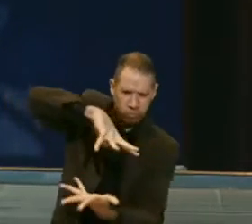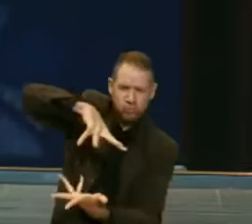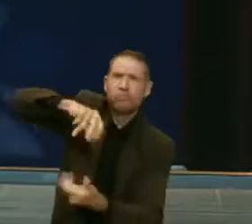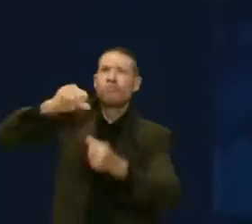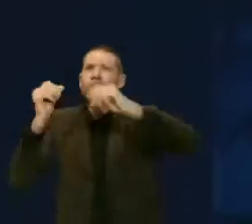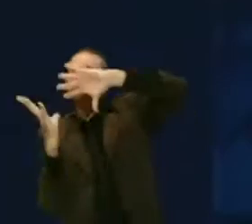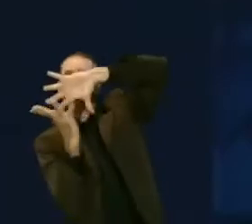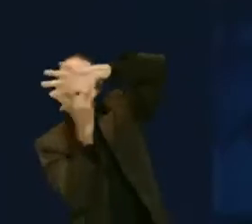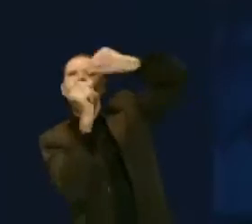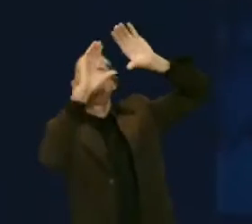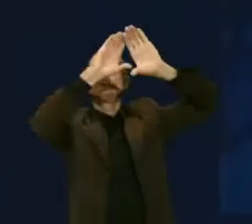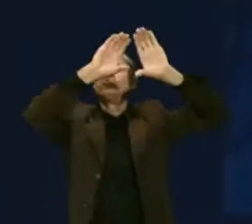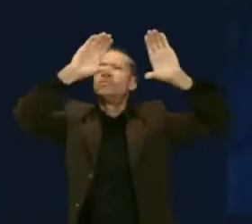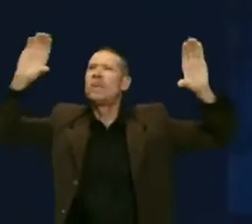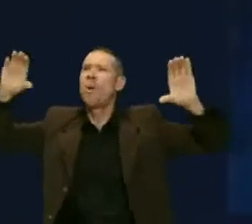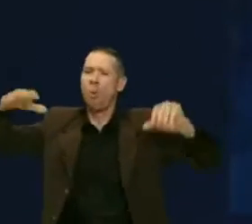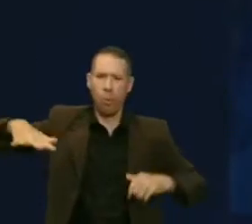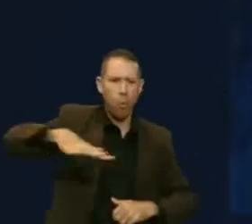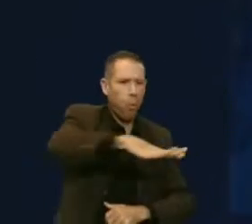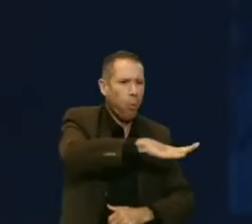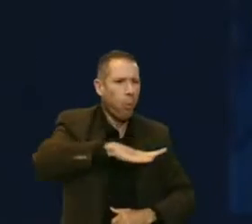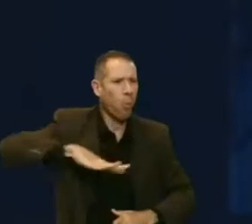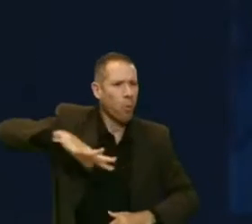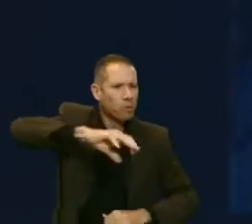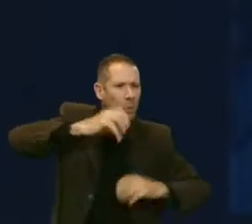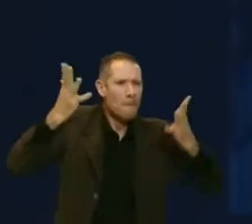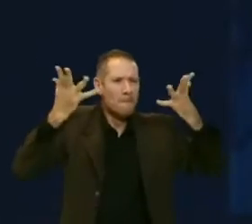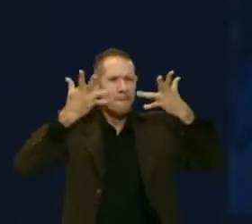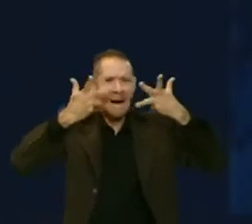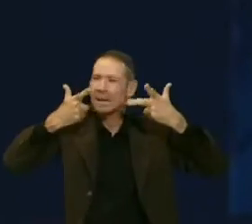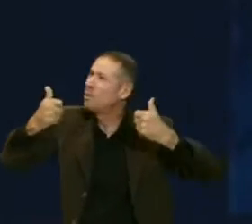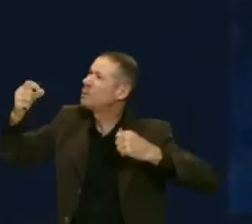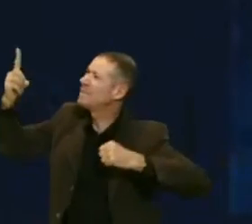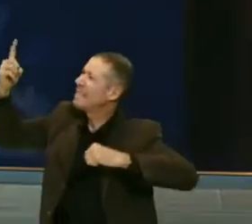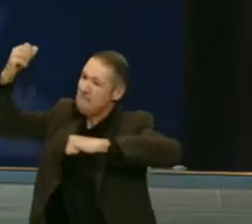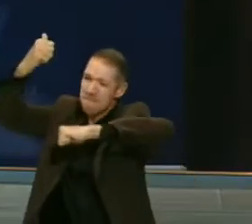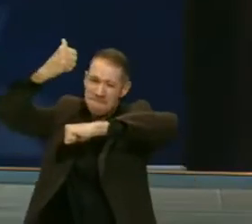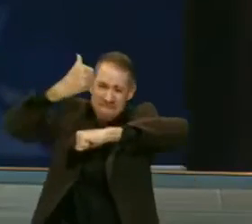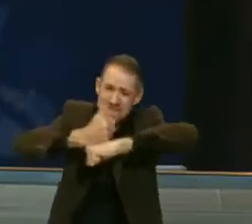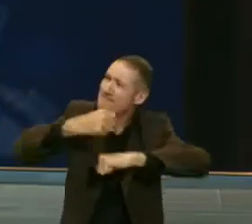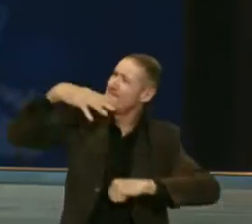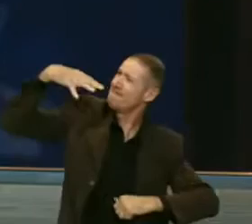o Deus maravilhoso, poderoso,